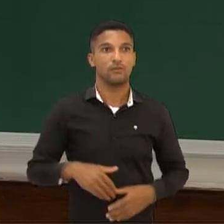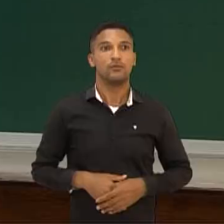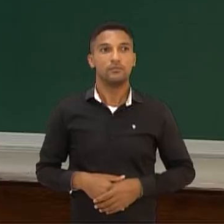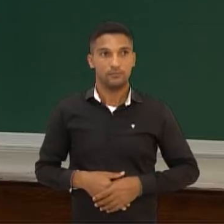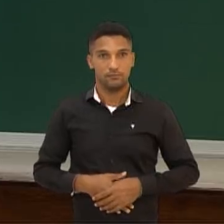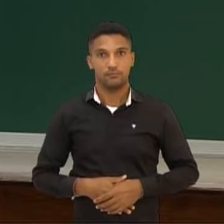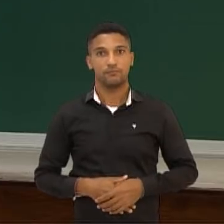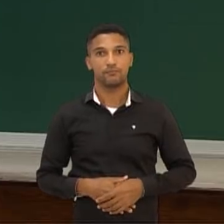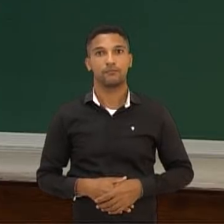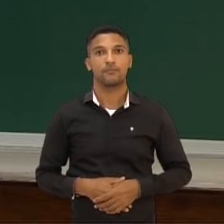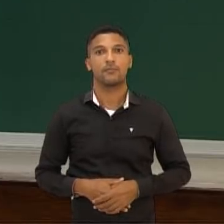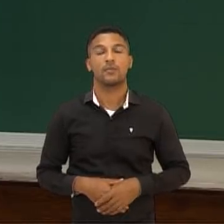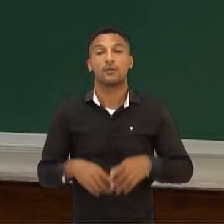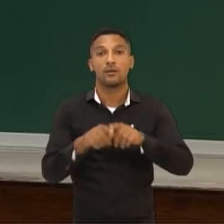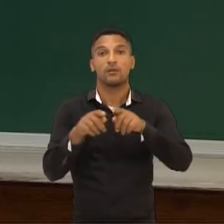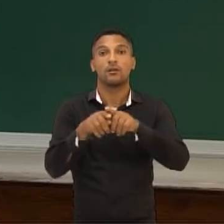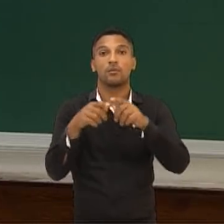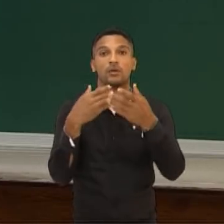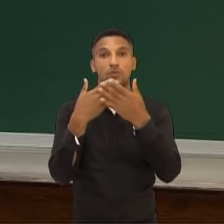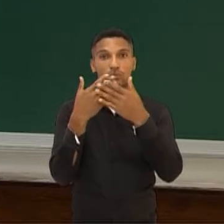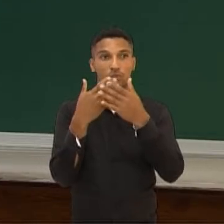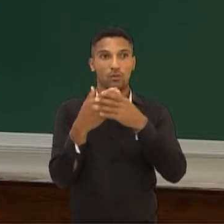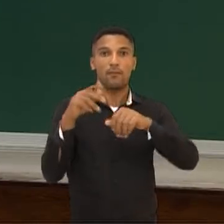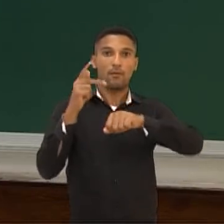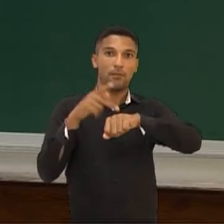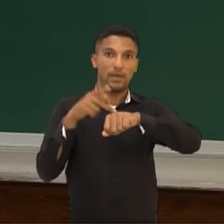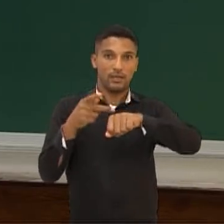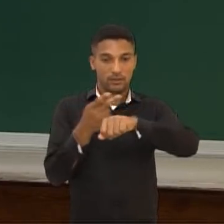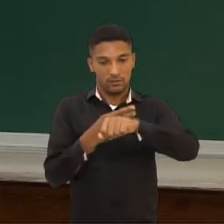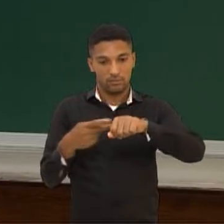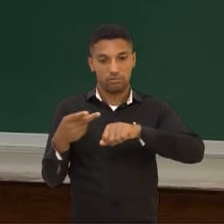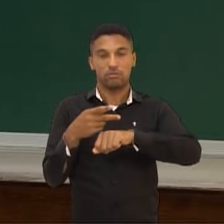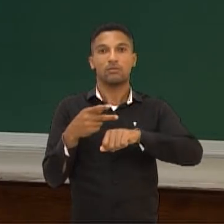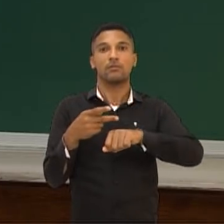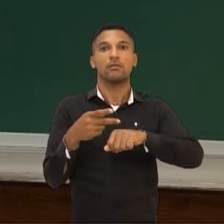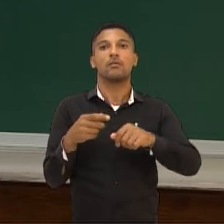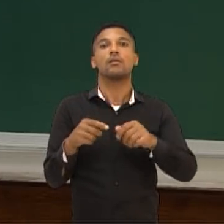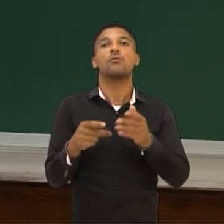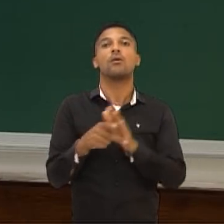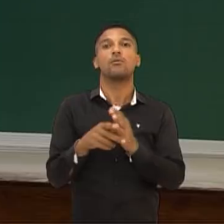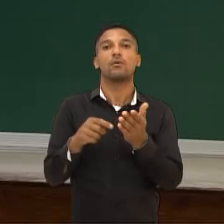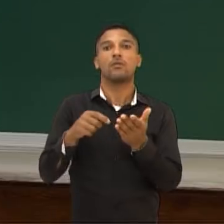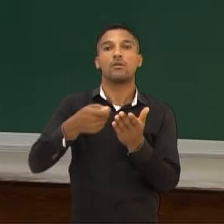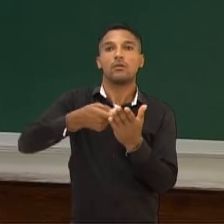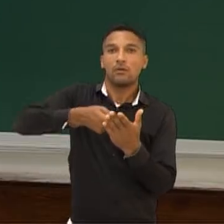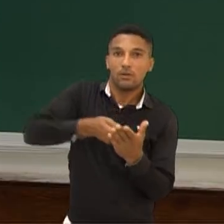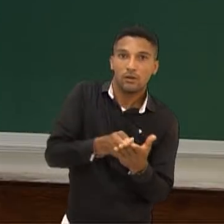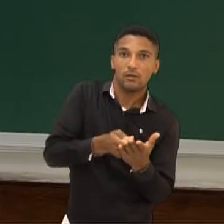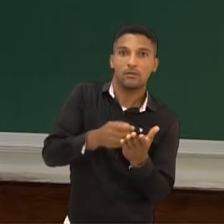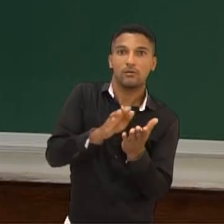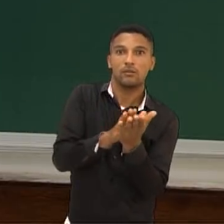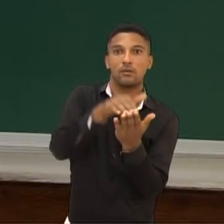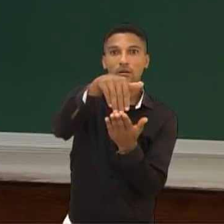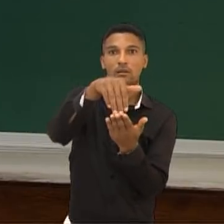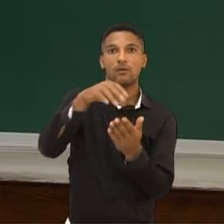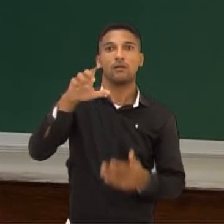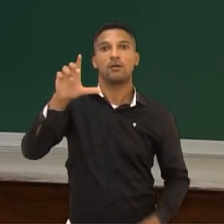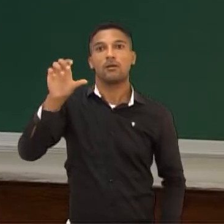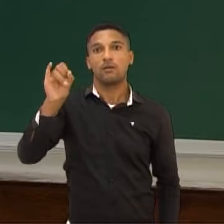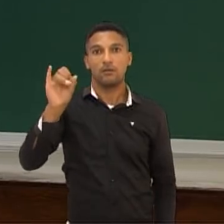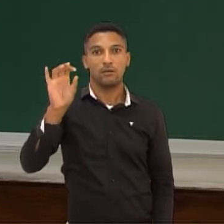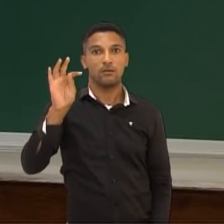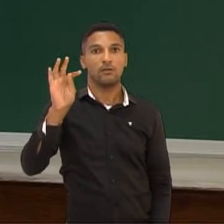gente até trabalhou o exercício fazendo aí a brincadeira de pintar numa pedra, né? Ou imaginar a